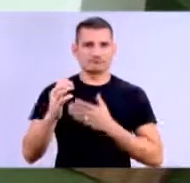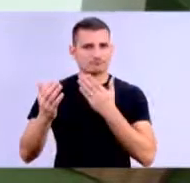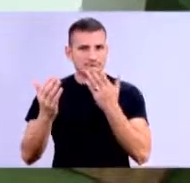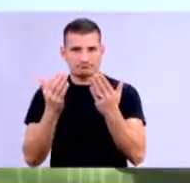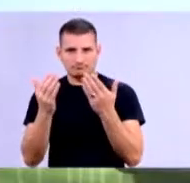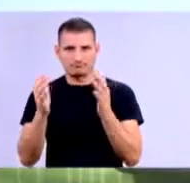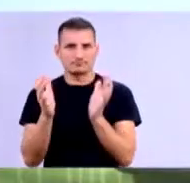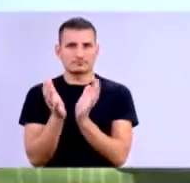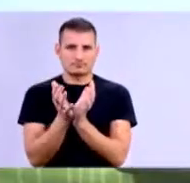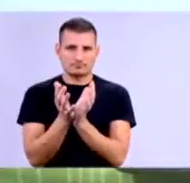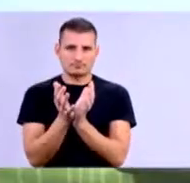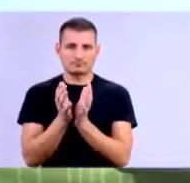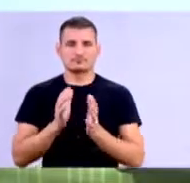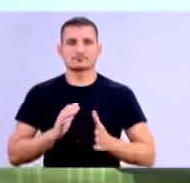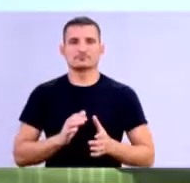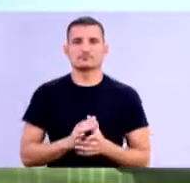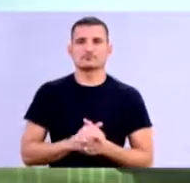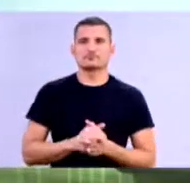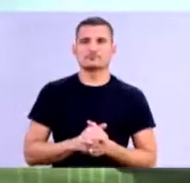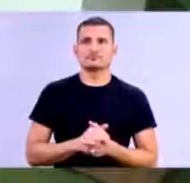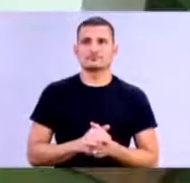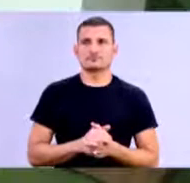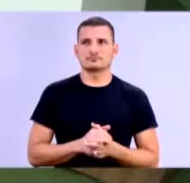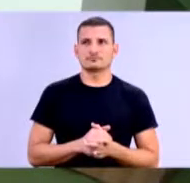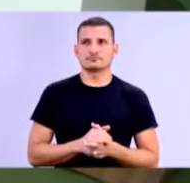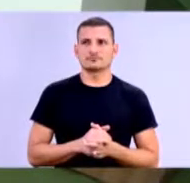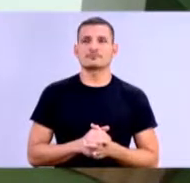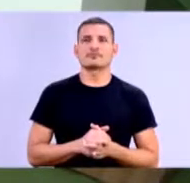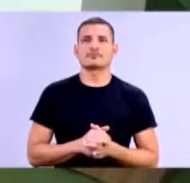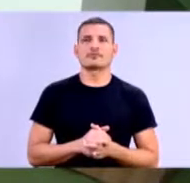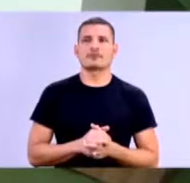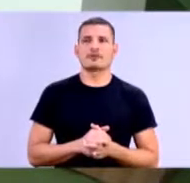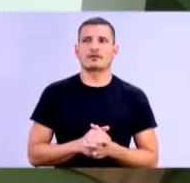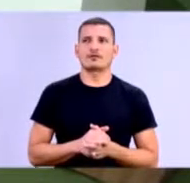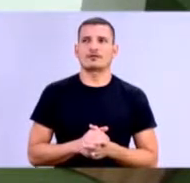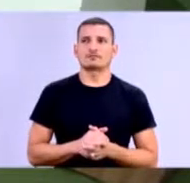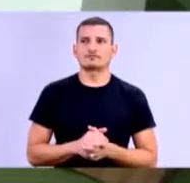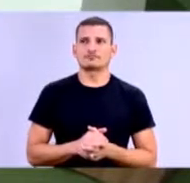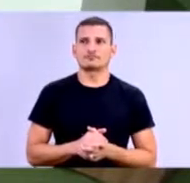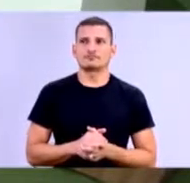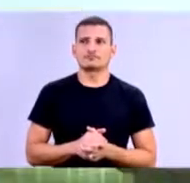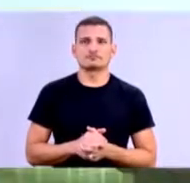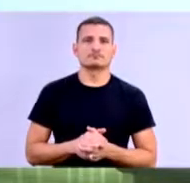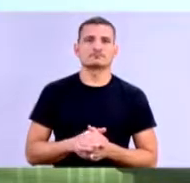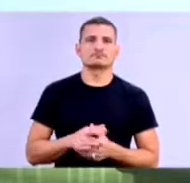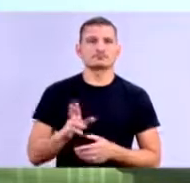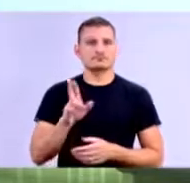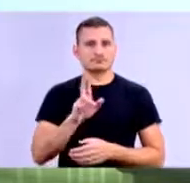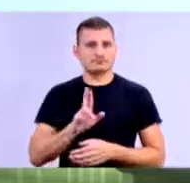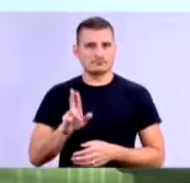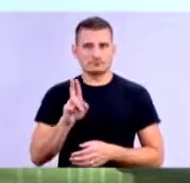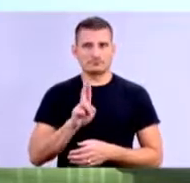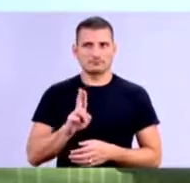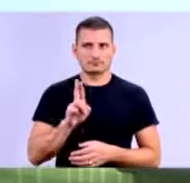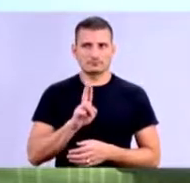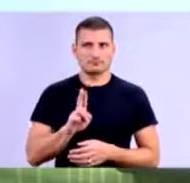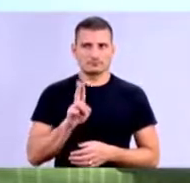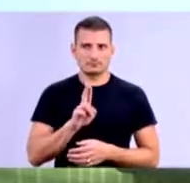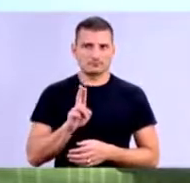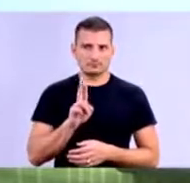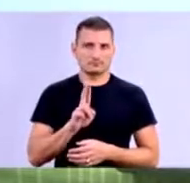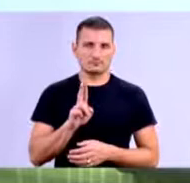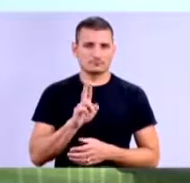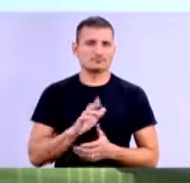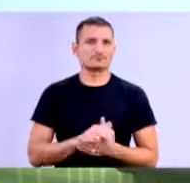grupo. Olha só, observe, pelo menos no nosso ambiente, né, professora? É verdade. Vamos utilizar pelo menos esses princípios